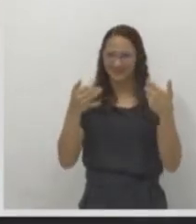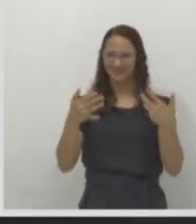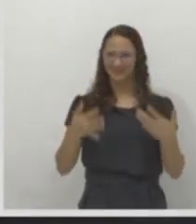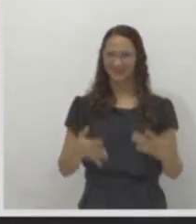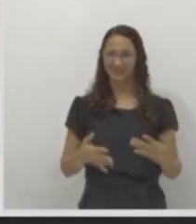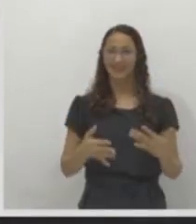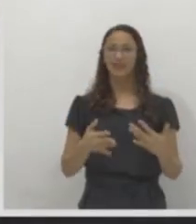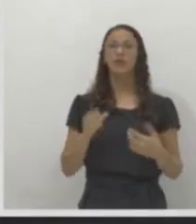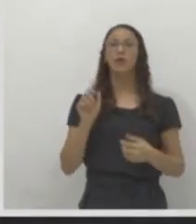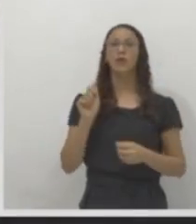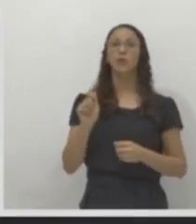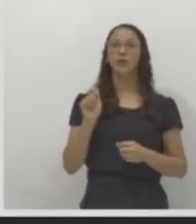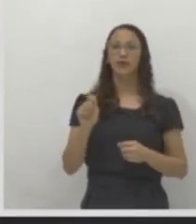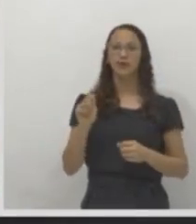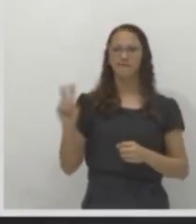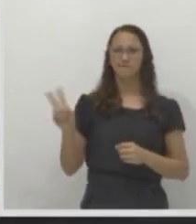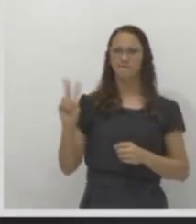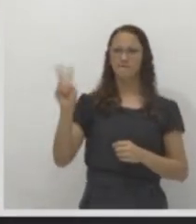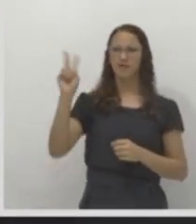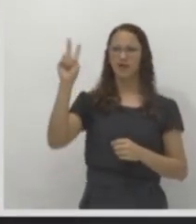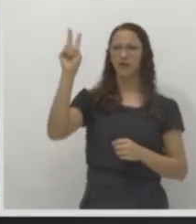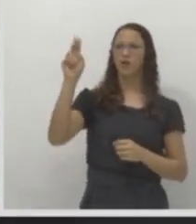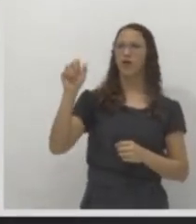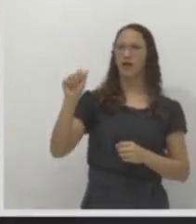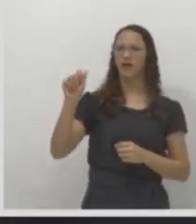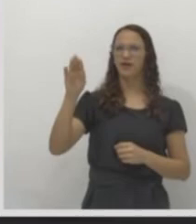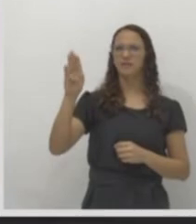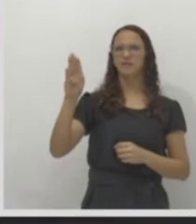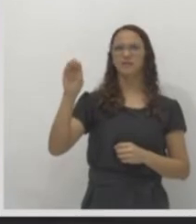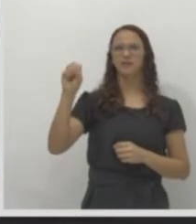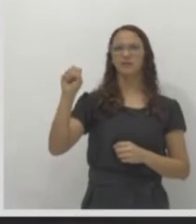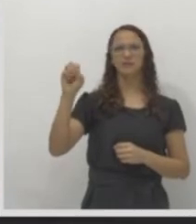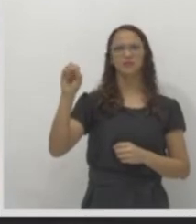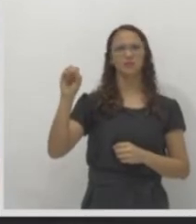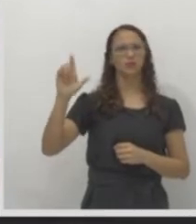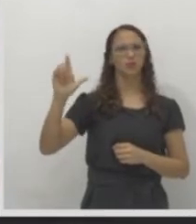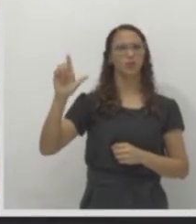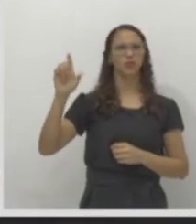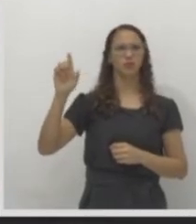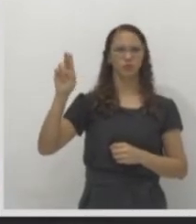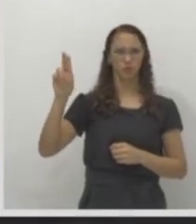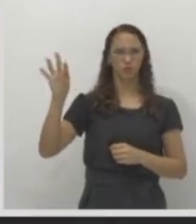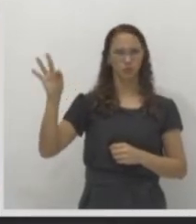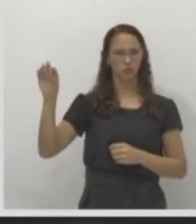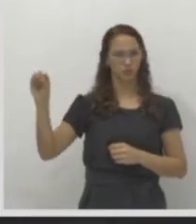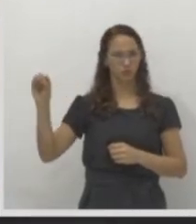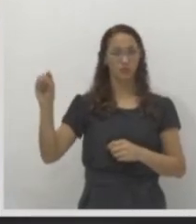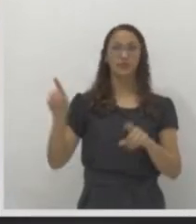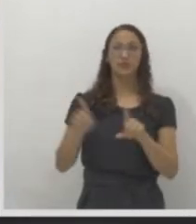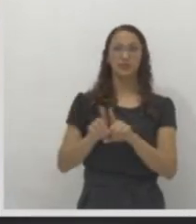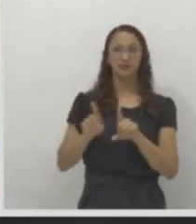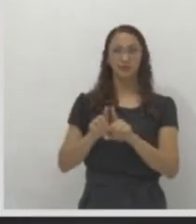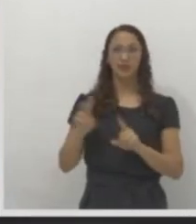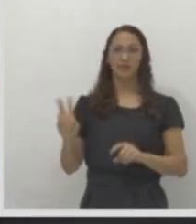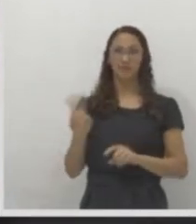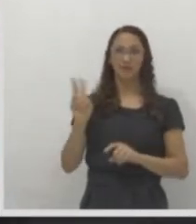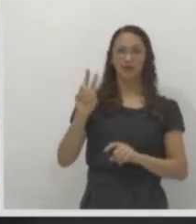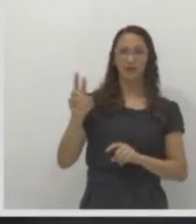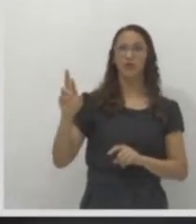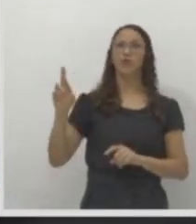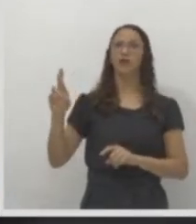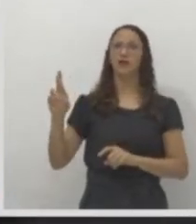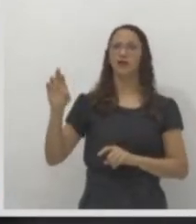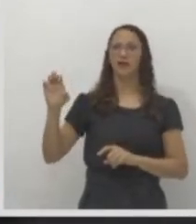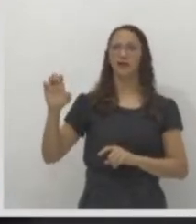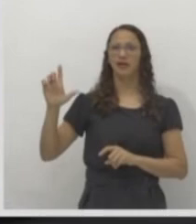valor absoluto e do valor relativo, dando início ao princípio do valor posicional, onde, dependendo